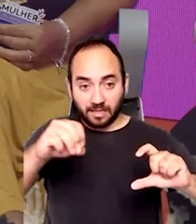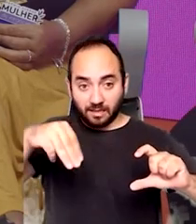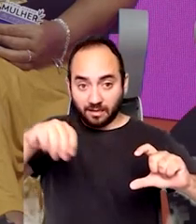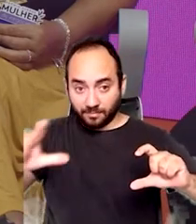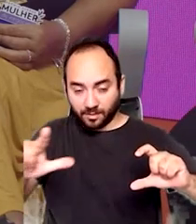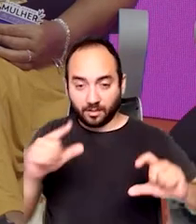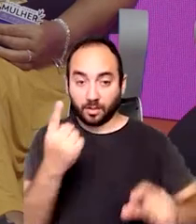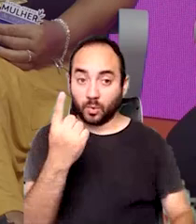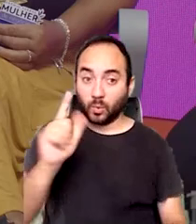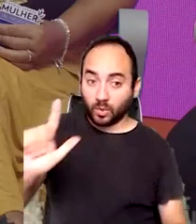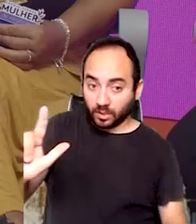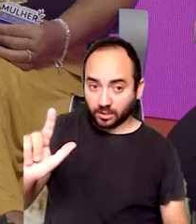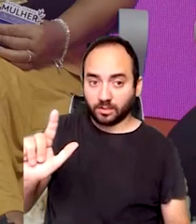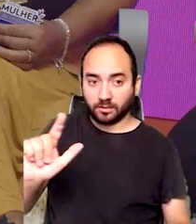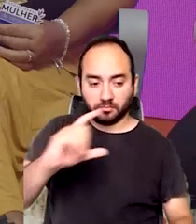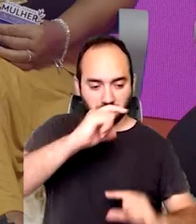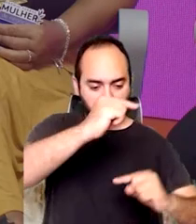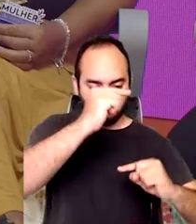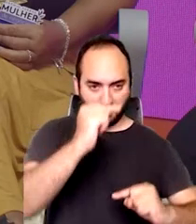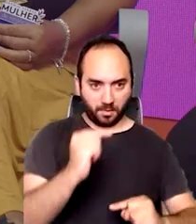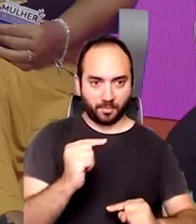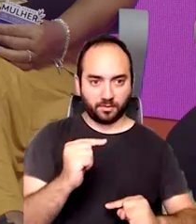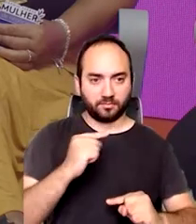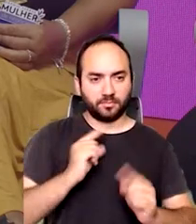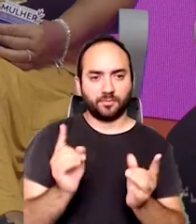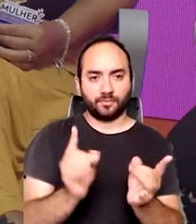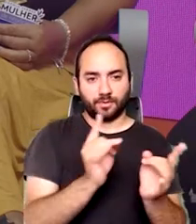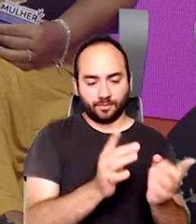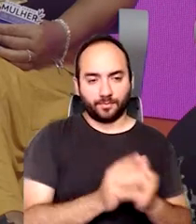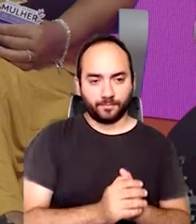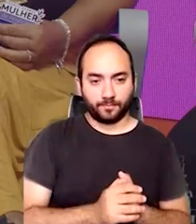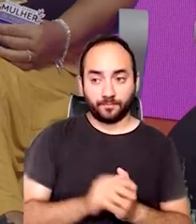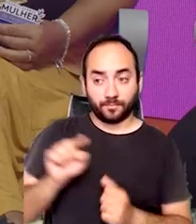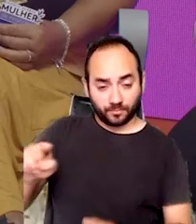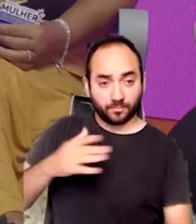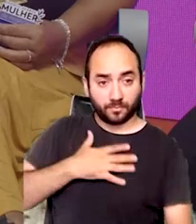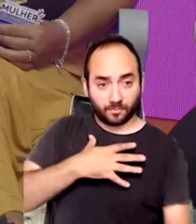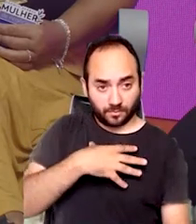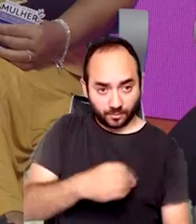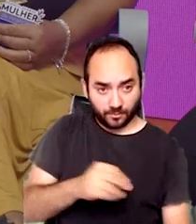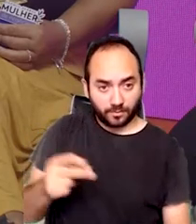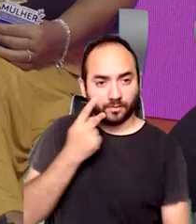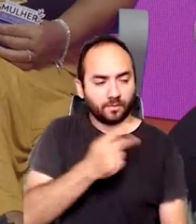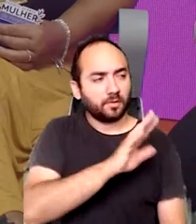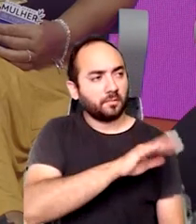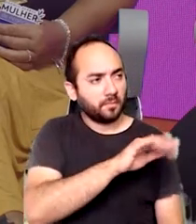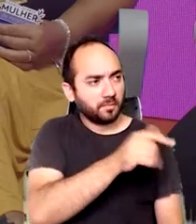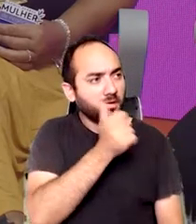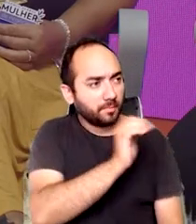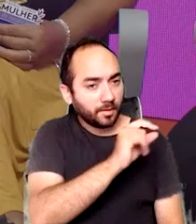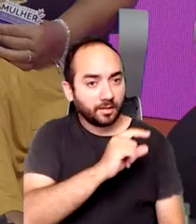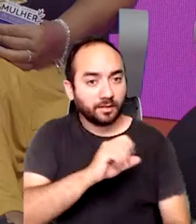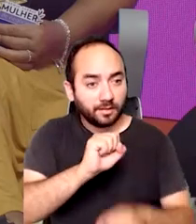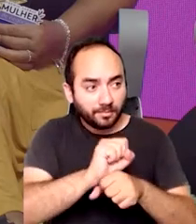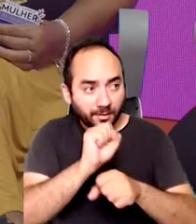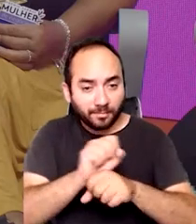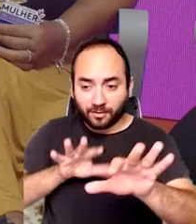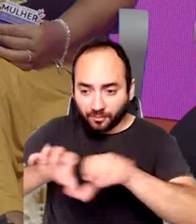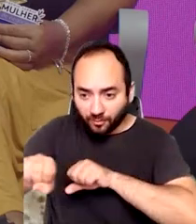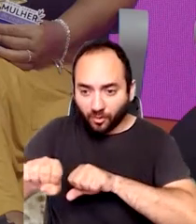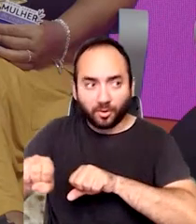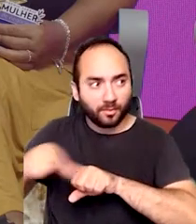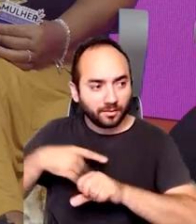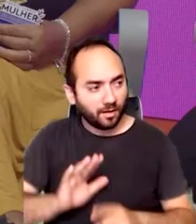e 500 é 1 l e o Gabriel que é meu filho falava assim mãe espera eu